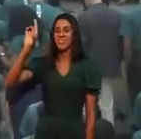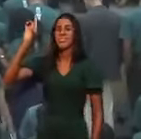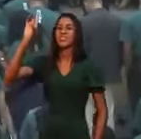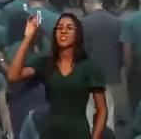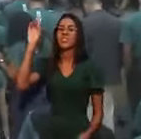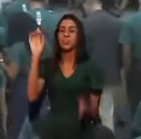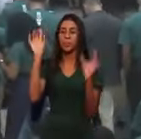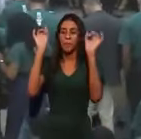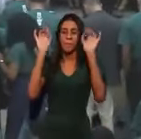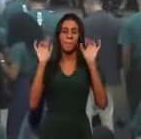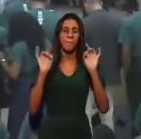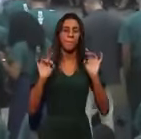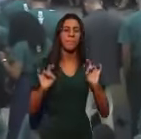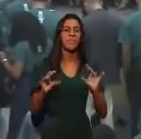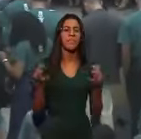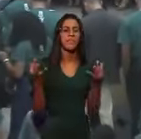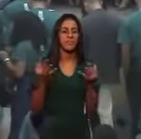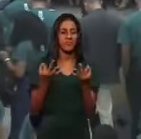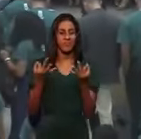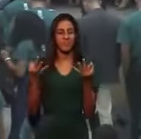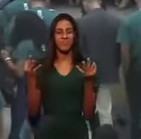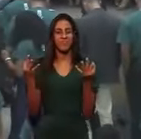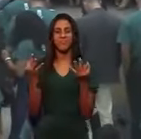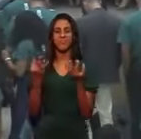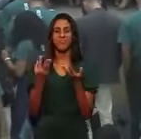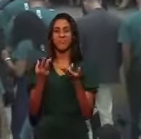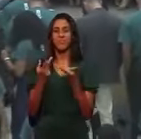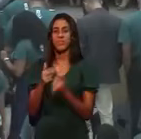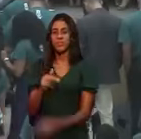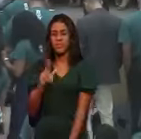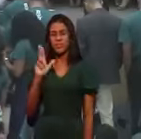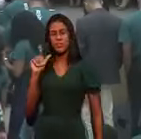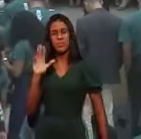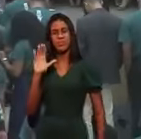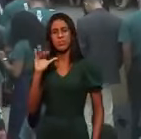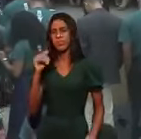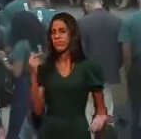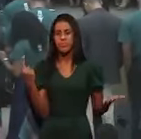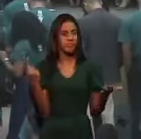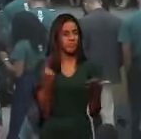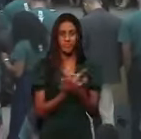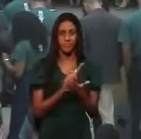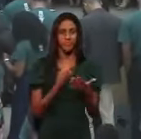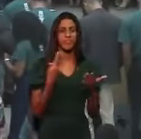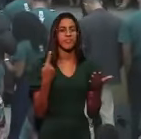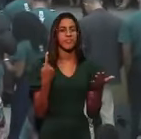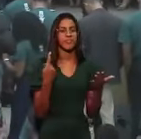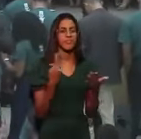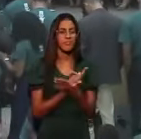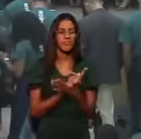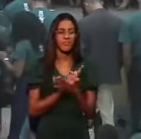que são muito ricas. Aleluia. E